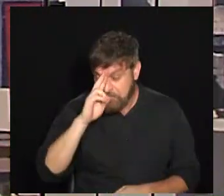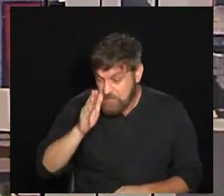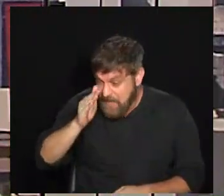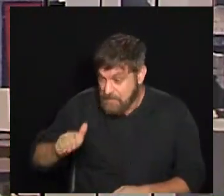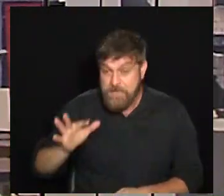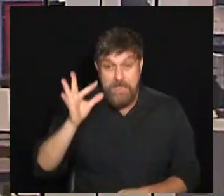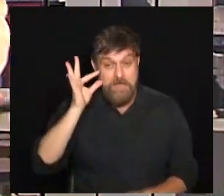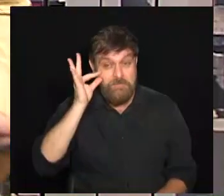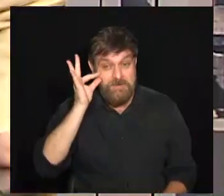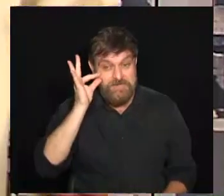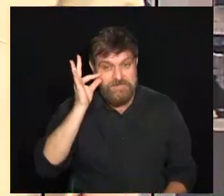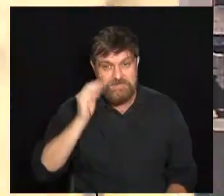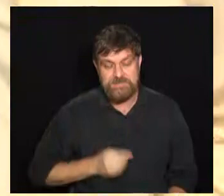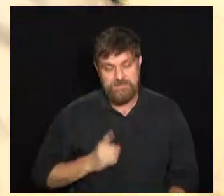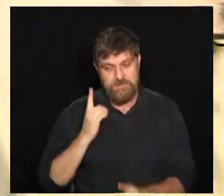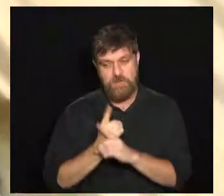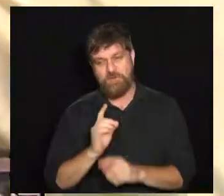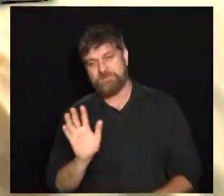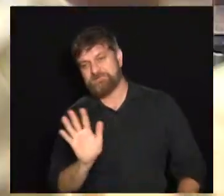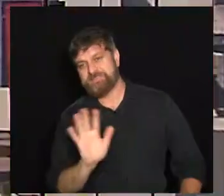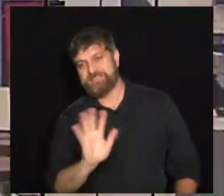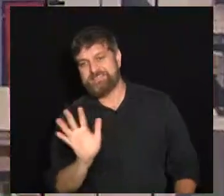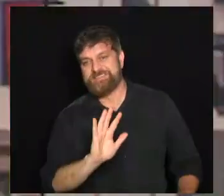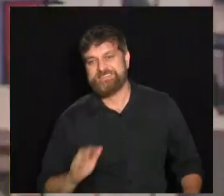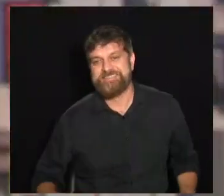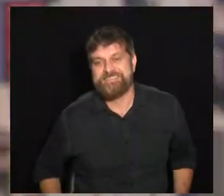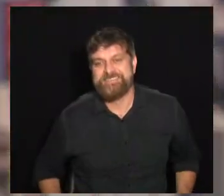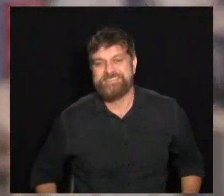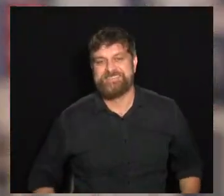12:30, ao vivo, hein? Até lá. Tchau, tchau.